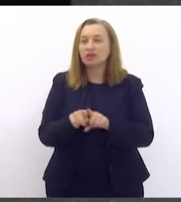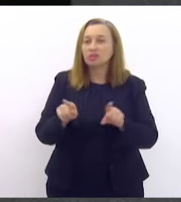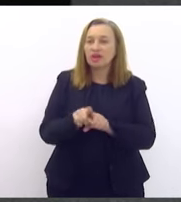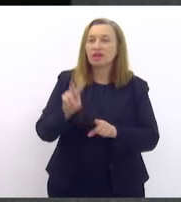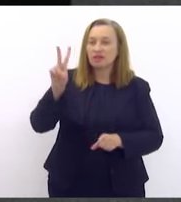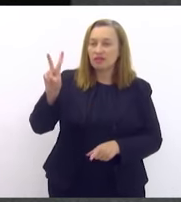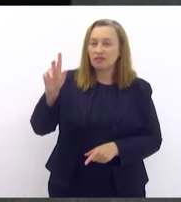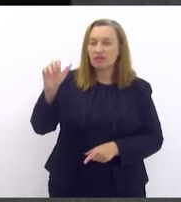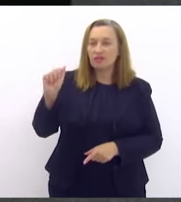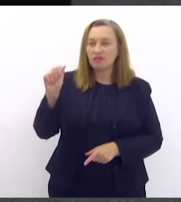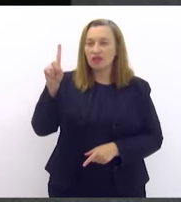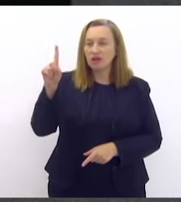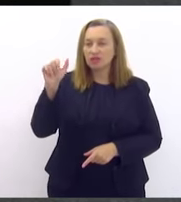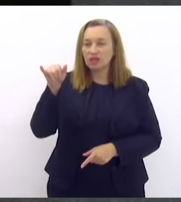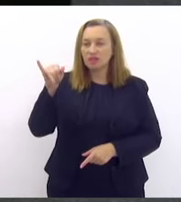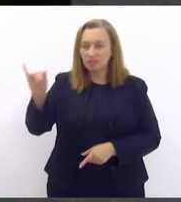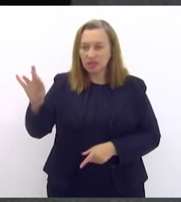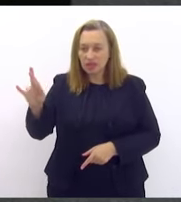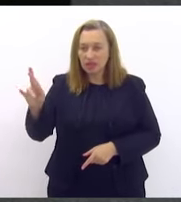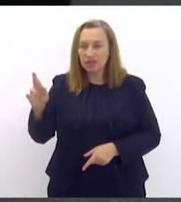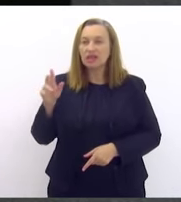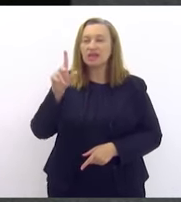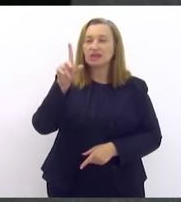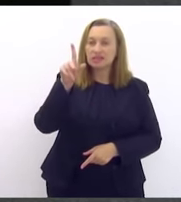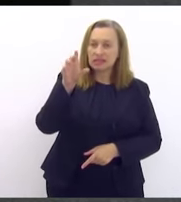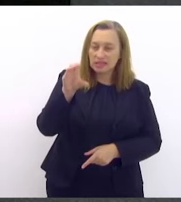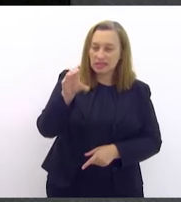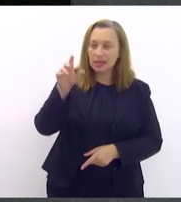Araújo, da CPADERJ,